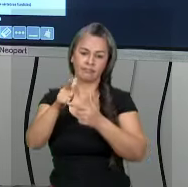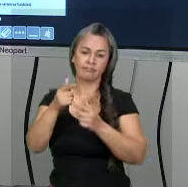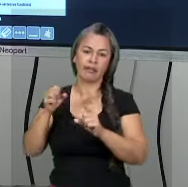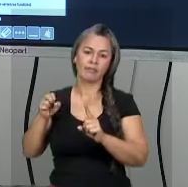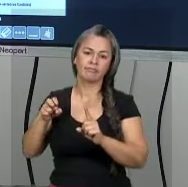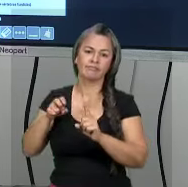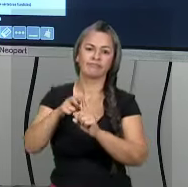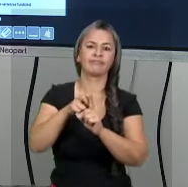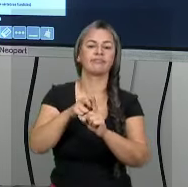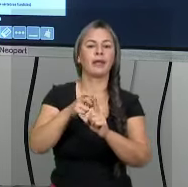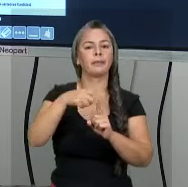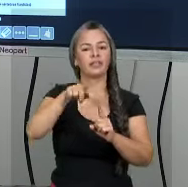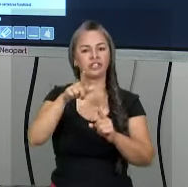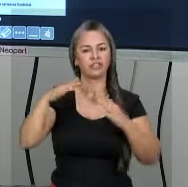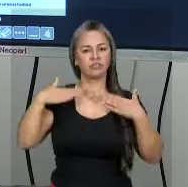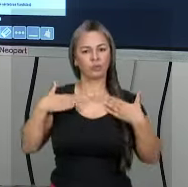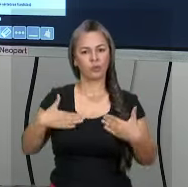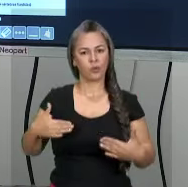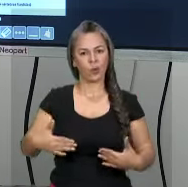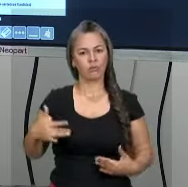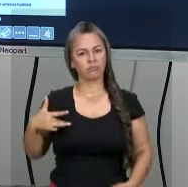organismo saudável.